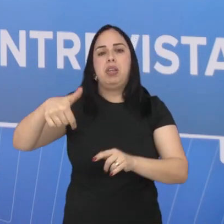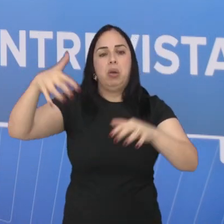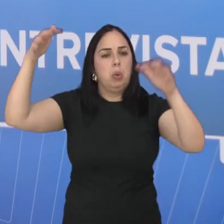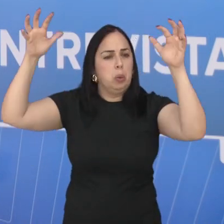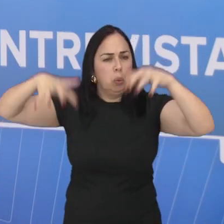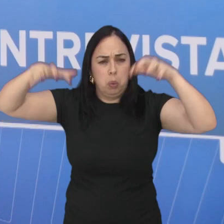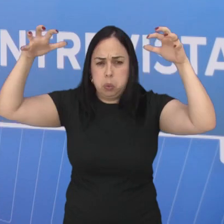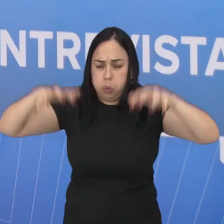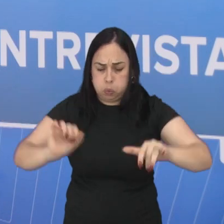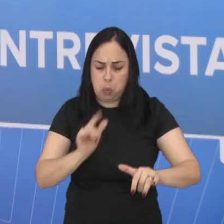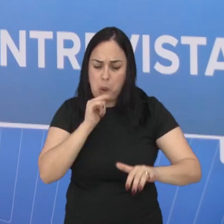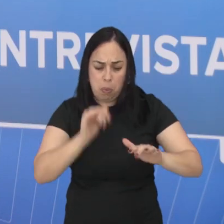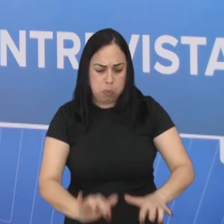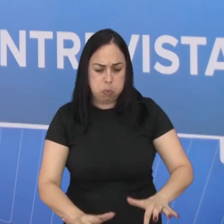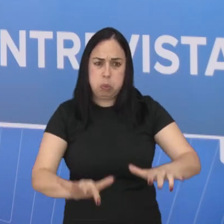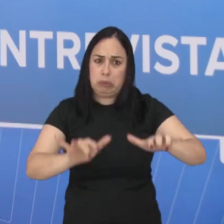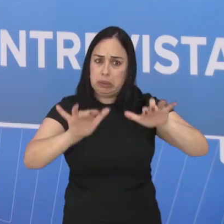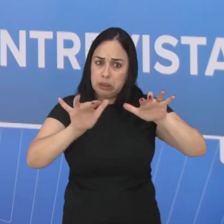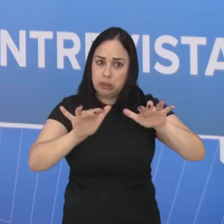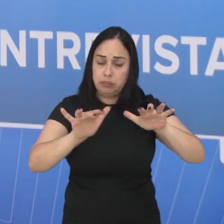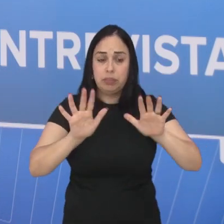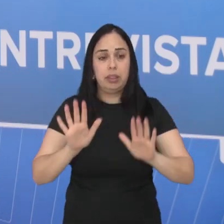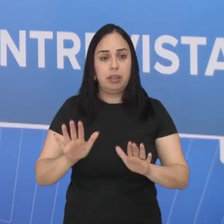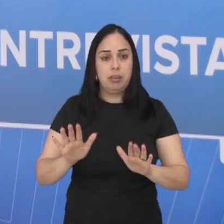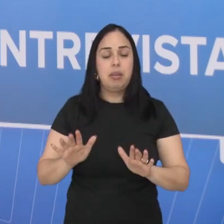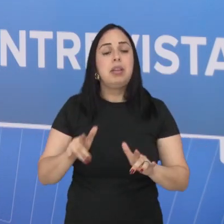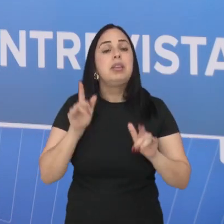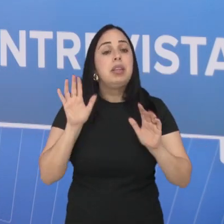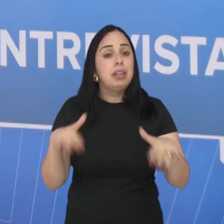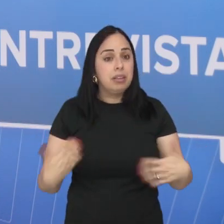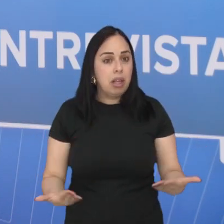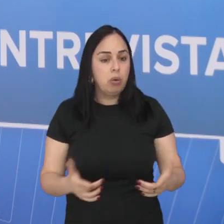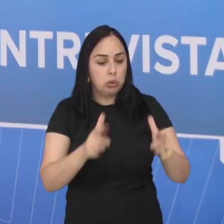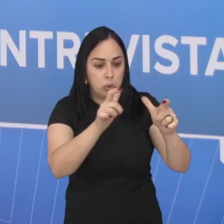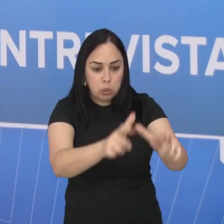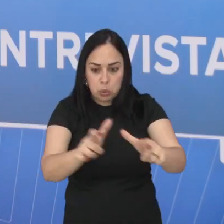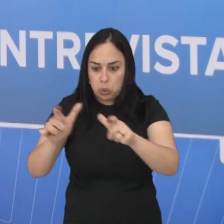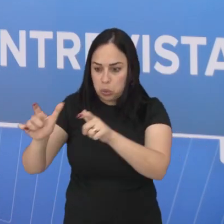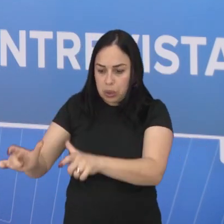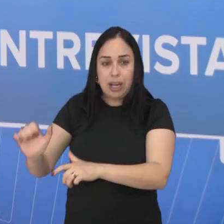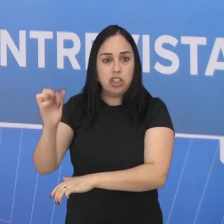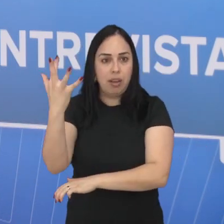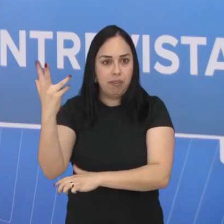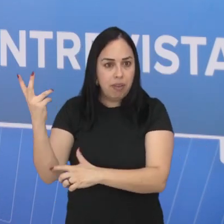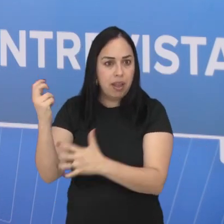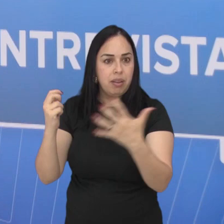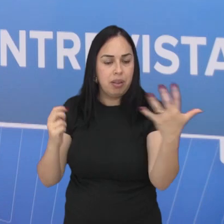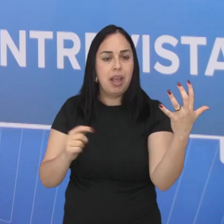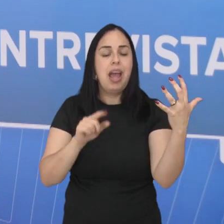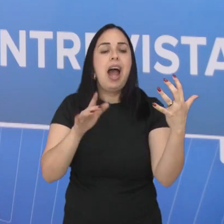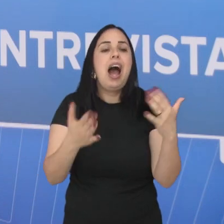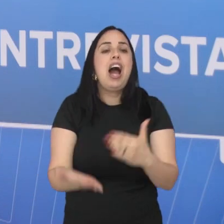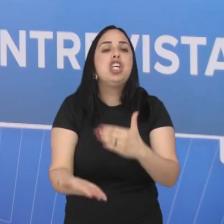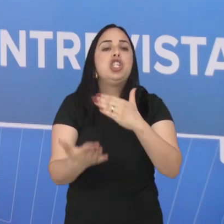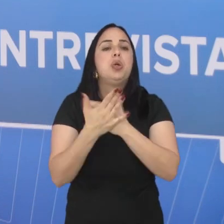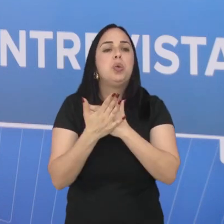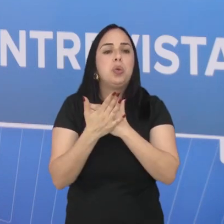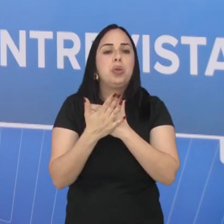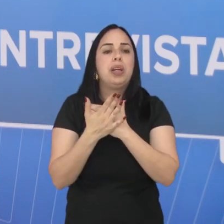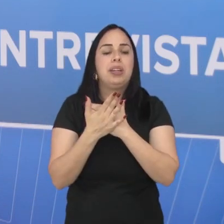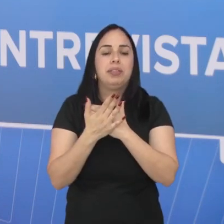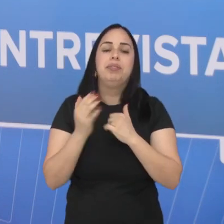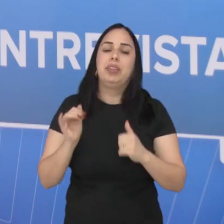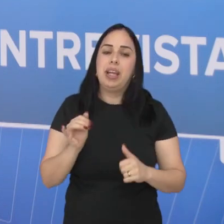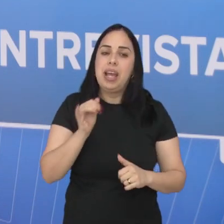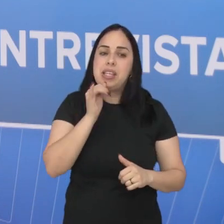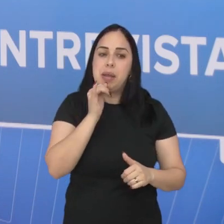em temporais, em alagamentos, enfim. Muitas vezes essas áreas verdes, né, essas áreas de preservação, elas servem como uma espécie de escudo